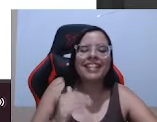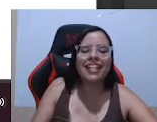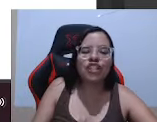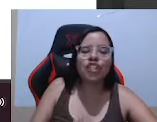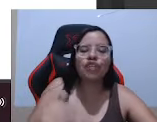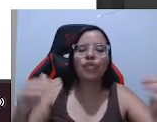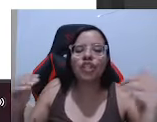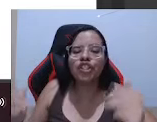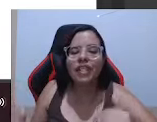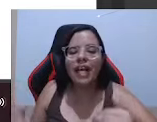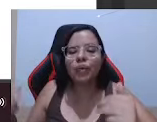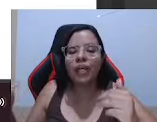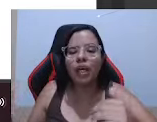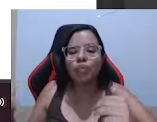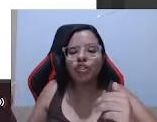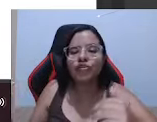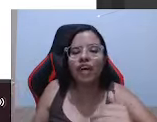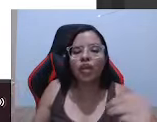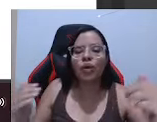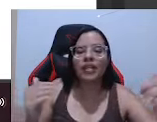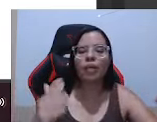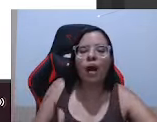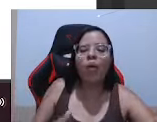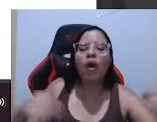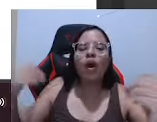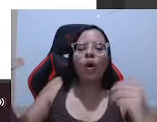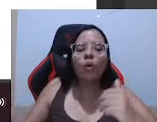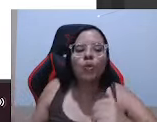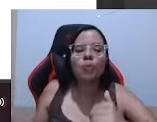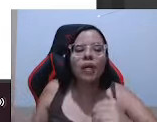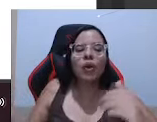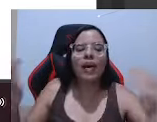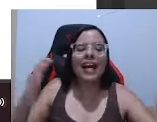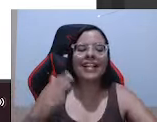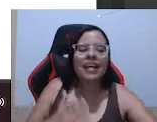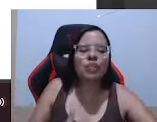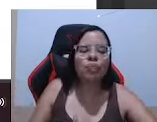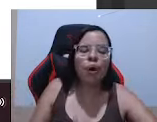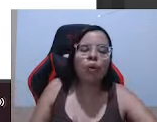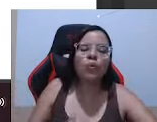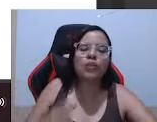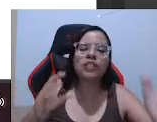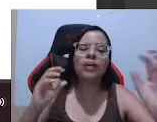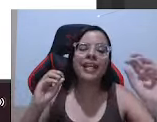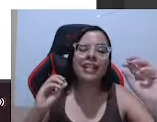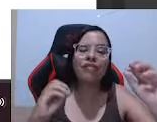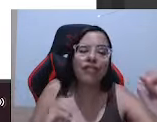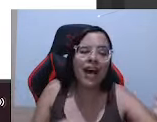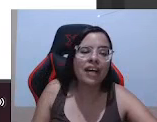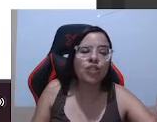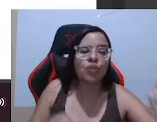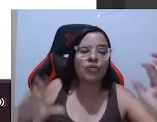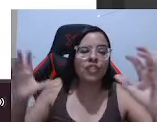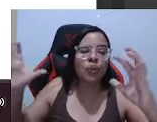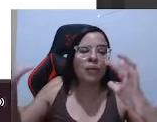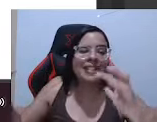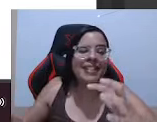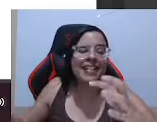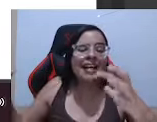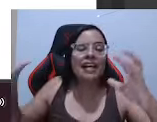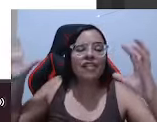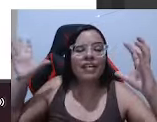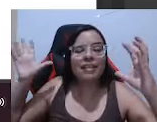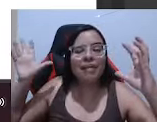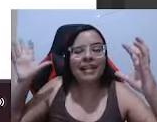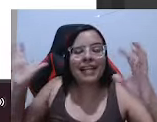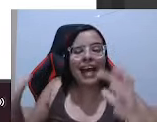prova dissertativa o candidato que obtiver nota igual ou superior a 10 pontos. Então aqui tá fácil, você não